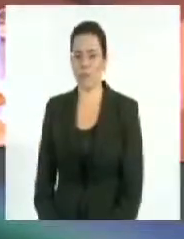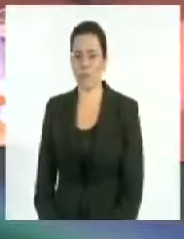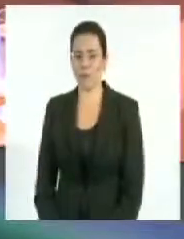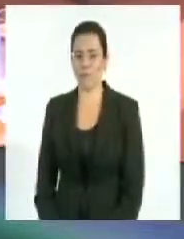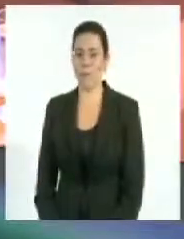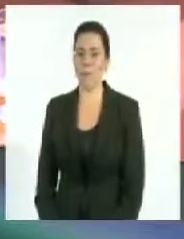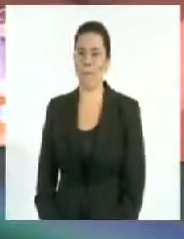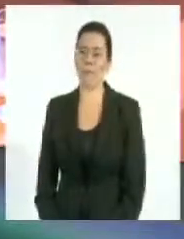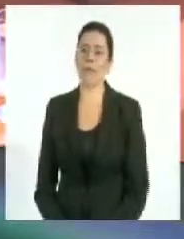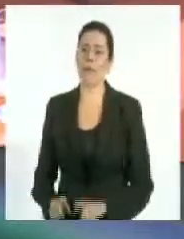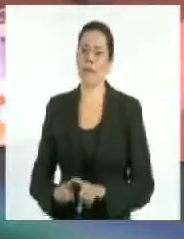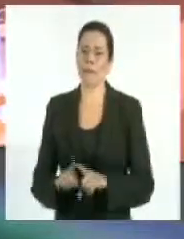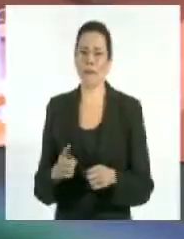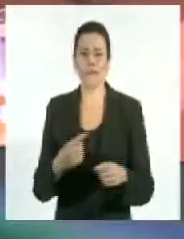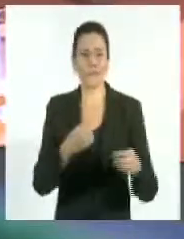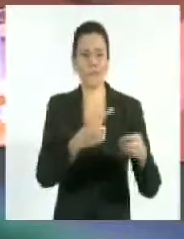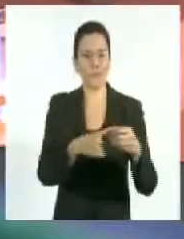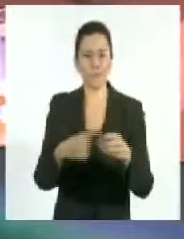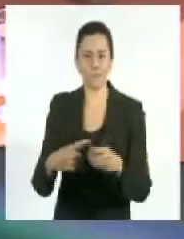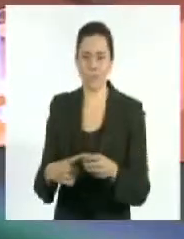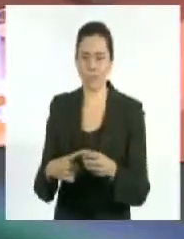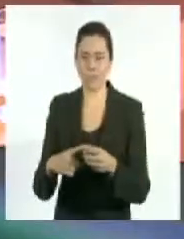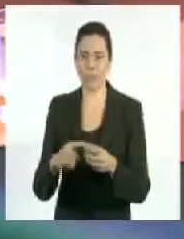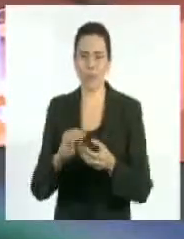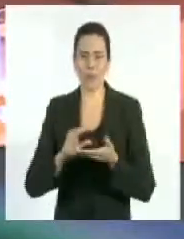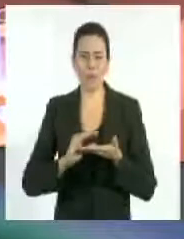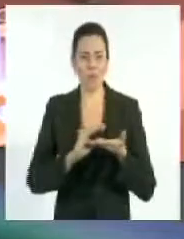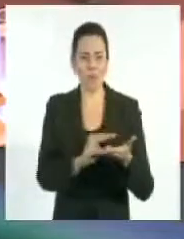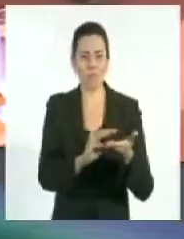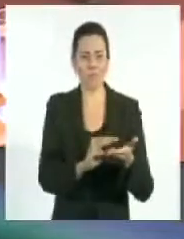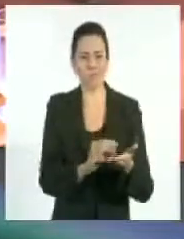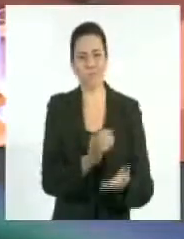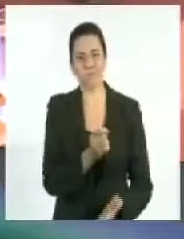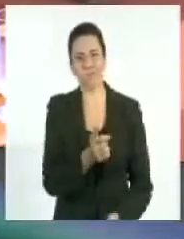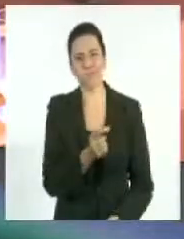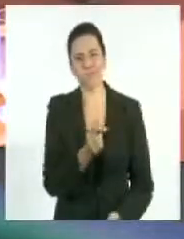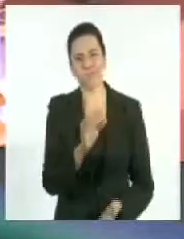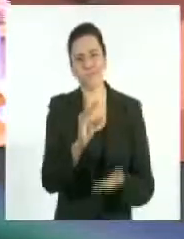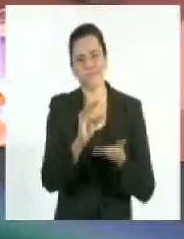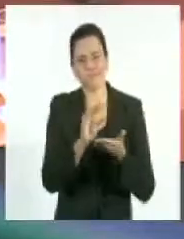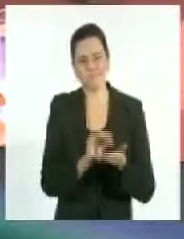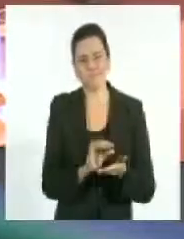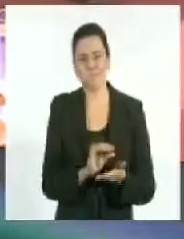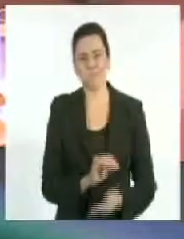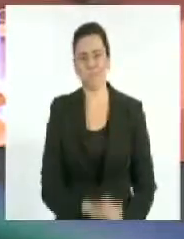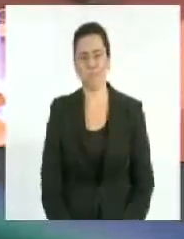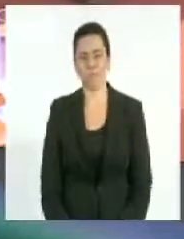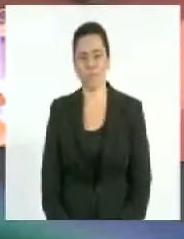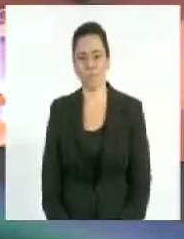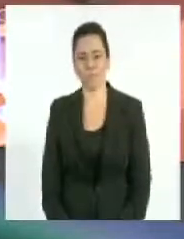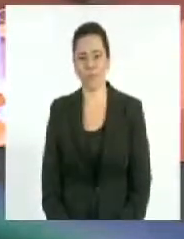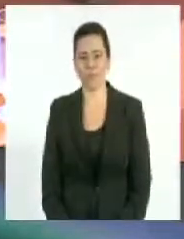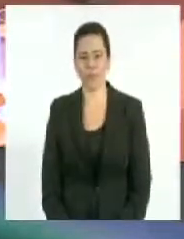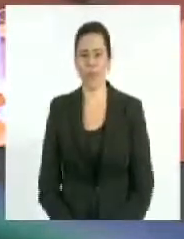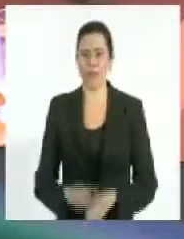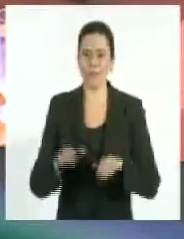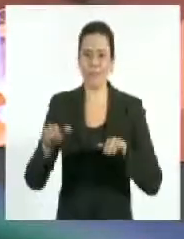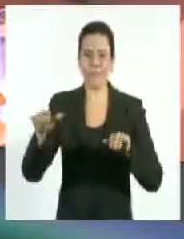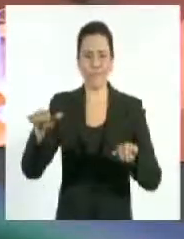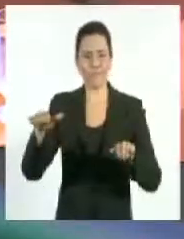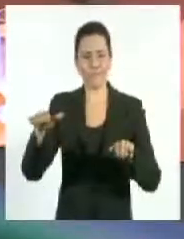municípios. Isso, deputado Edson, causa uma distorção muito grande, porque as